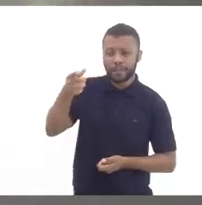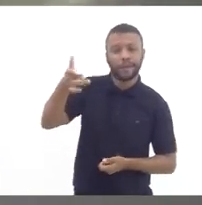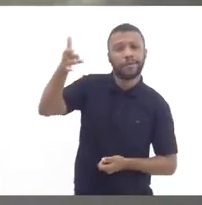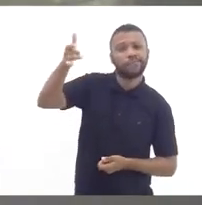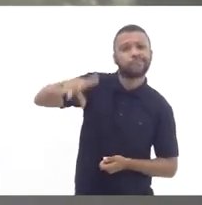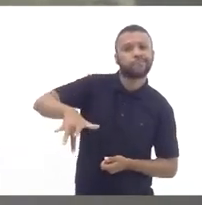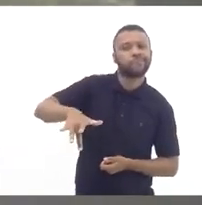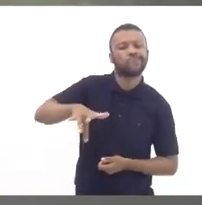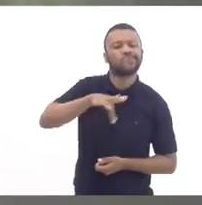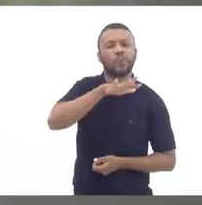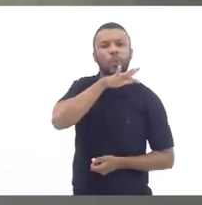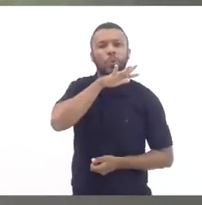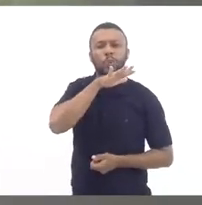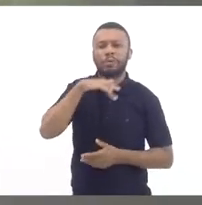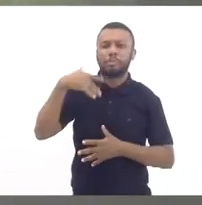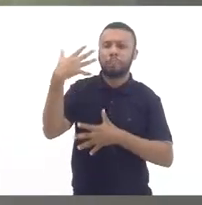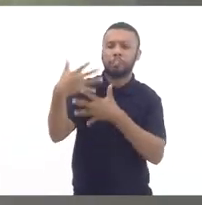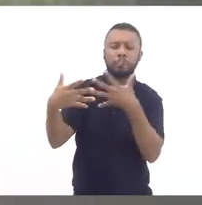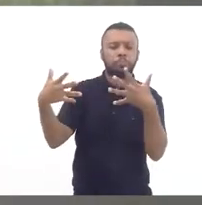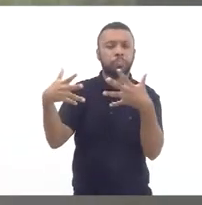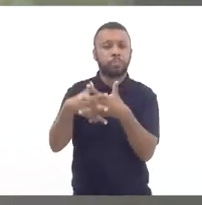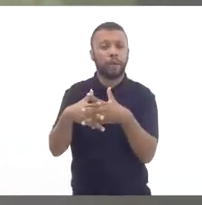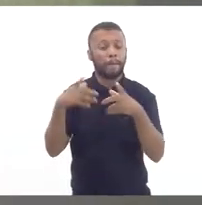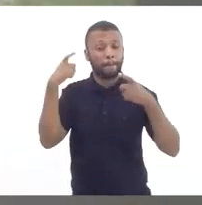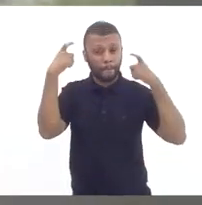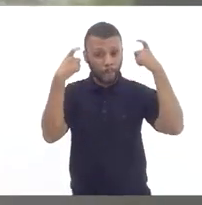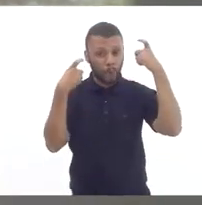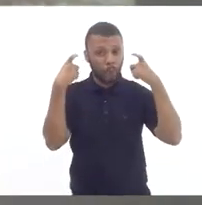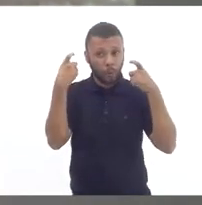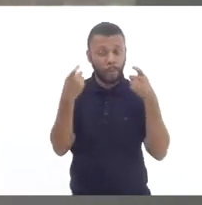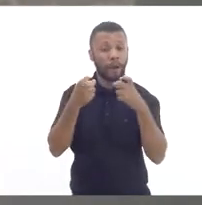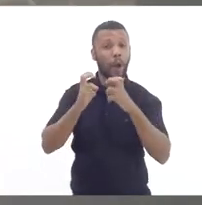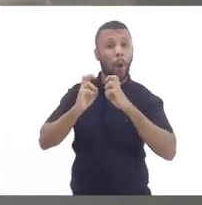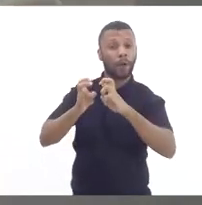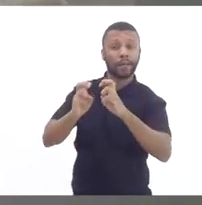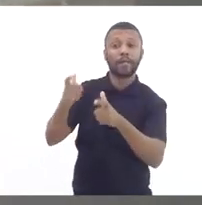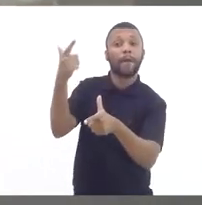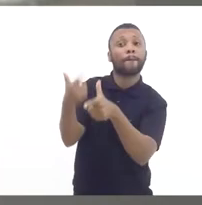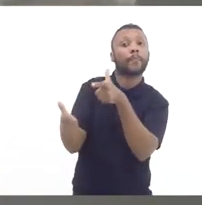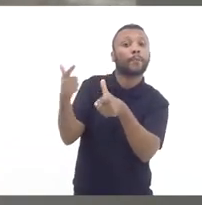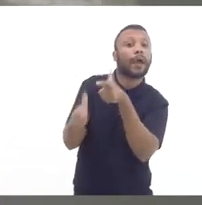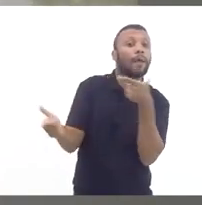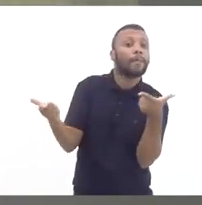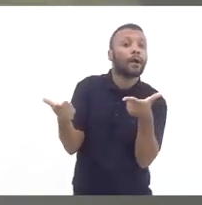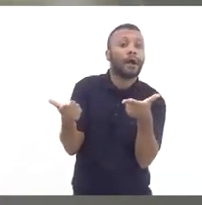ó. E que preocupa muito. Se o trem dá qualquer problema, o pessoal tem que andar